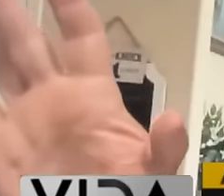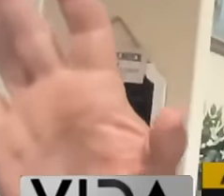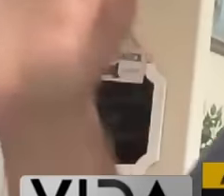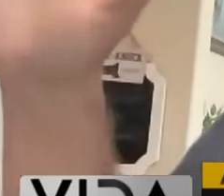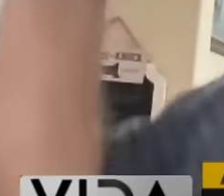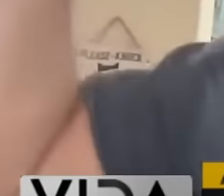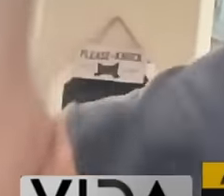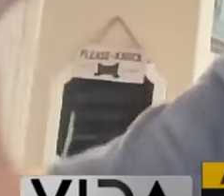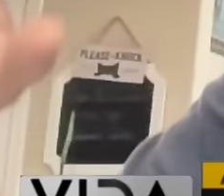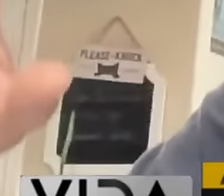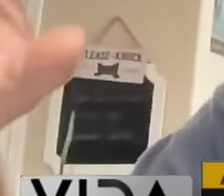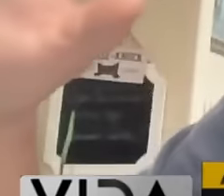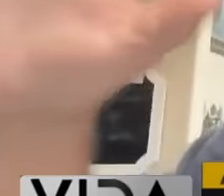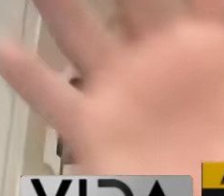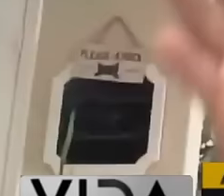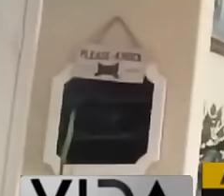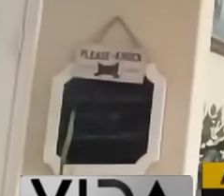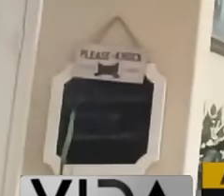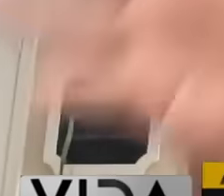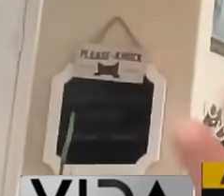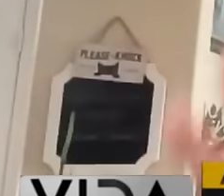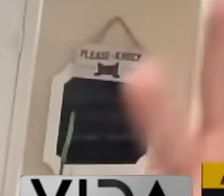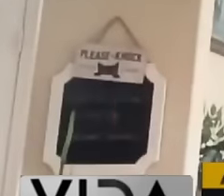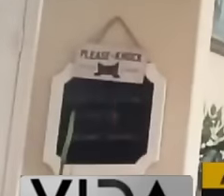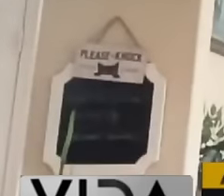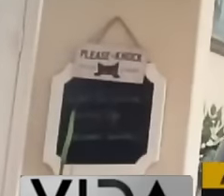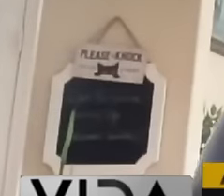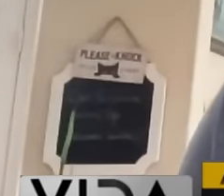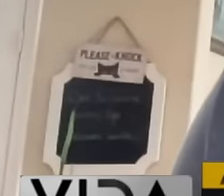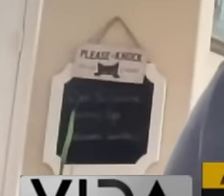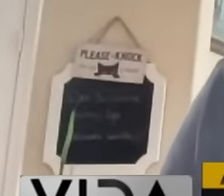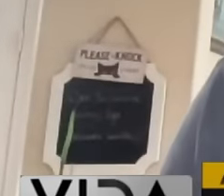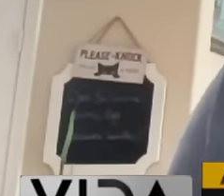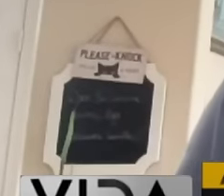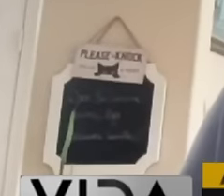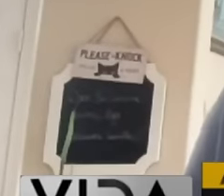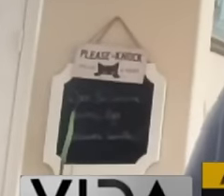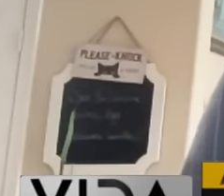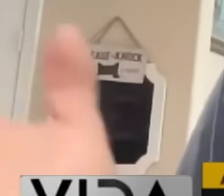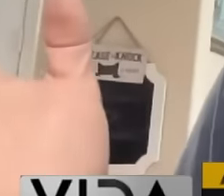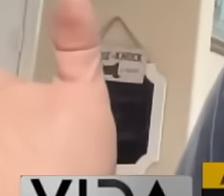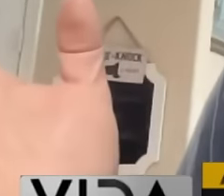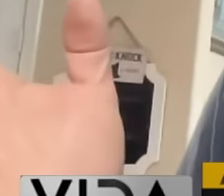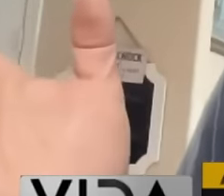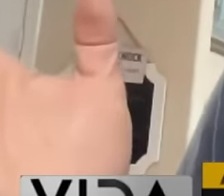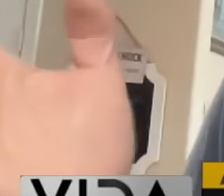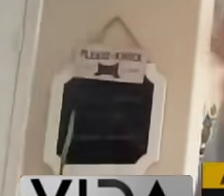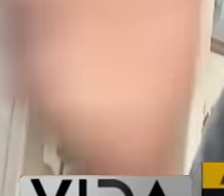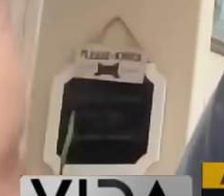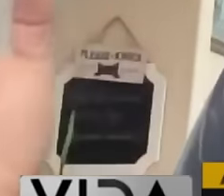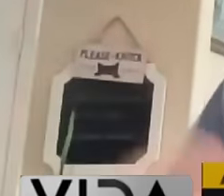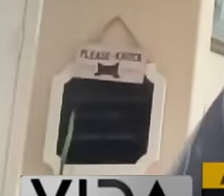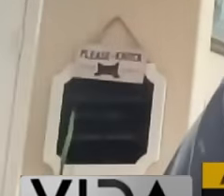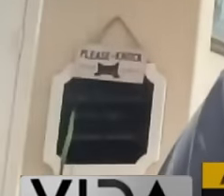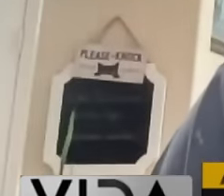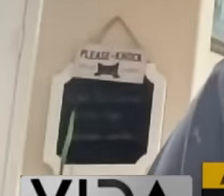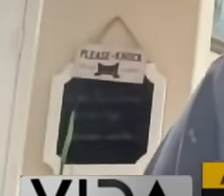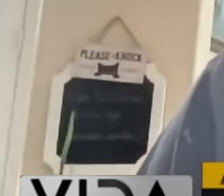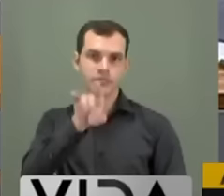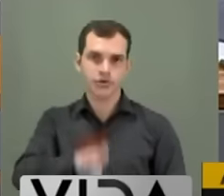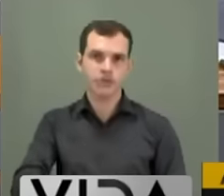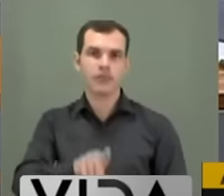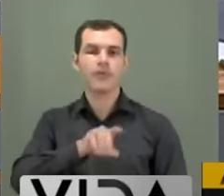Brasil. Então, isso aí impediu que eles fossem presos. Senão estariam presos os dois. Os dois estariam